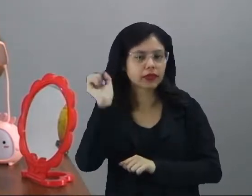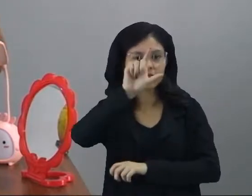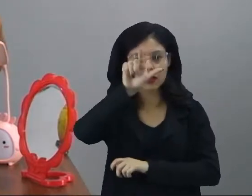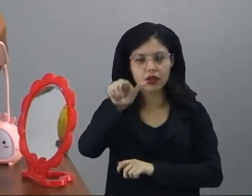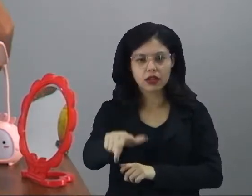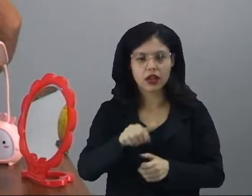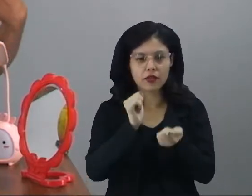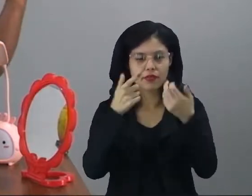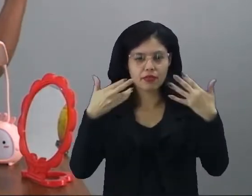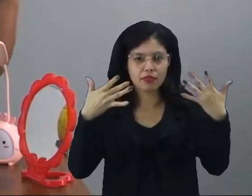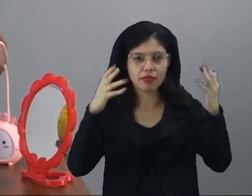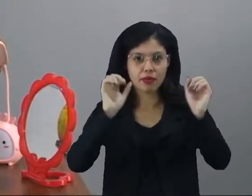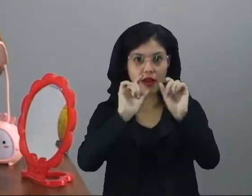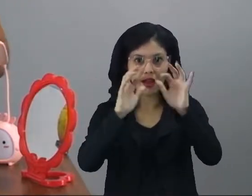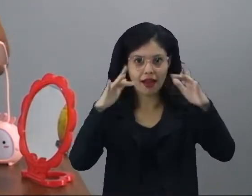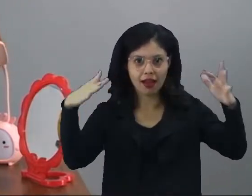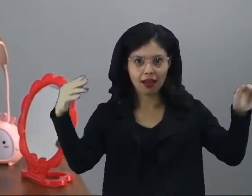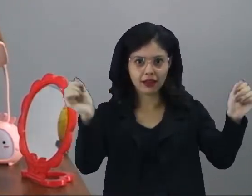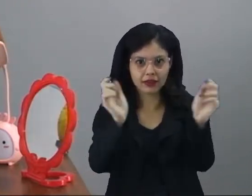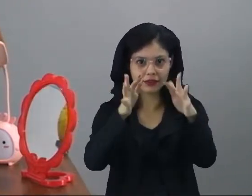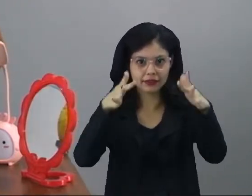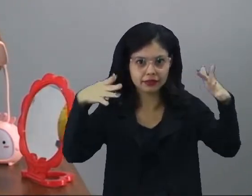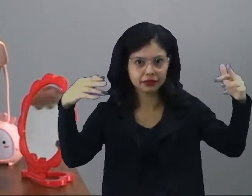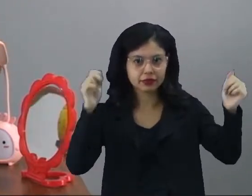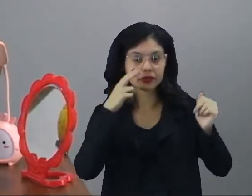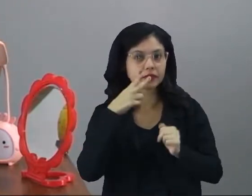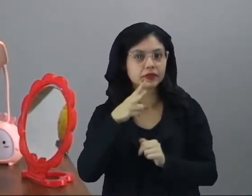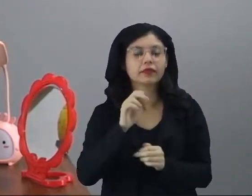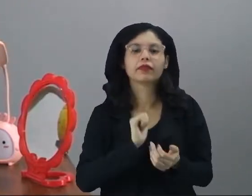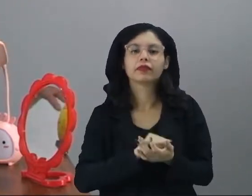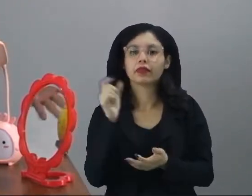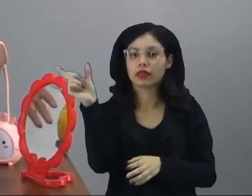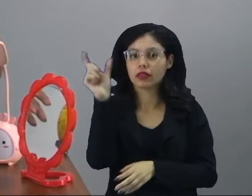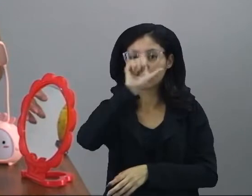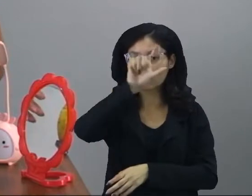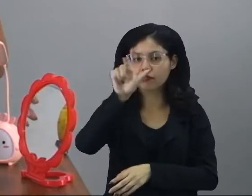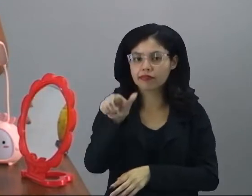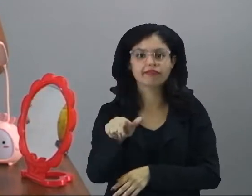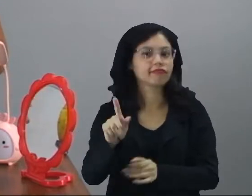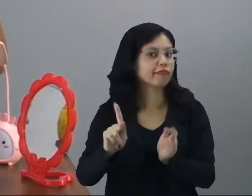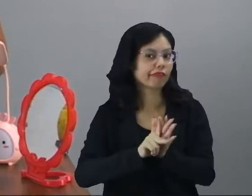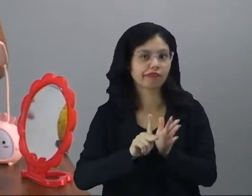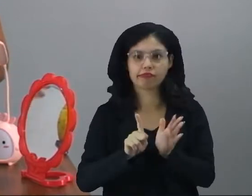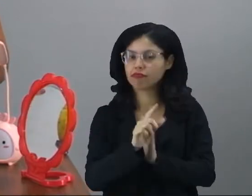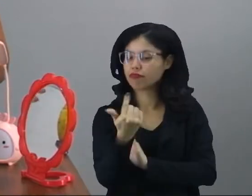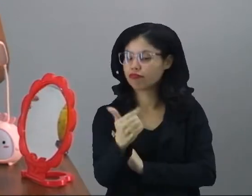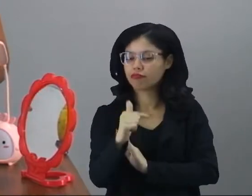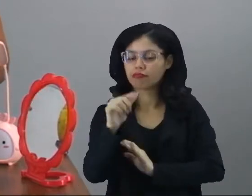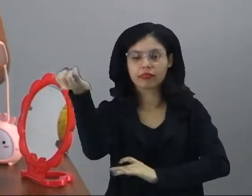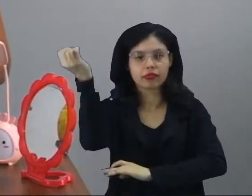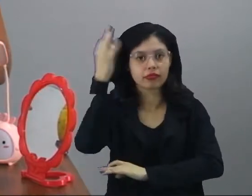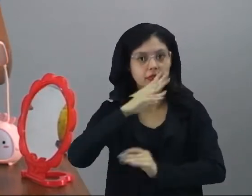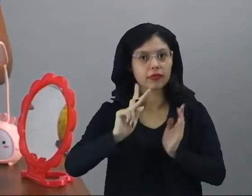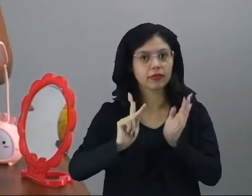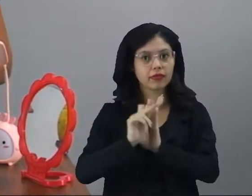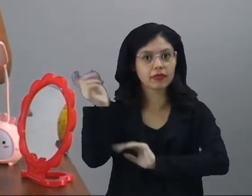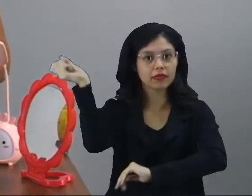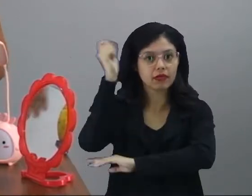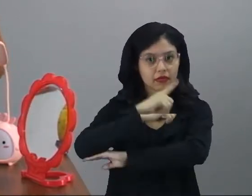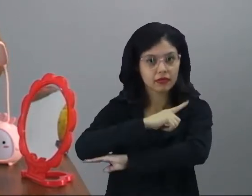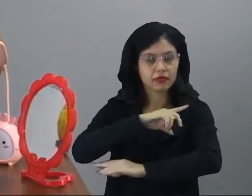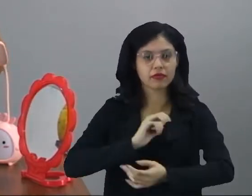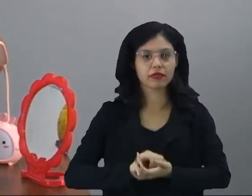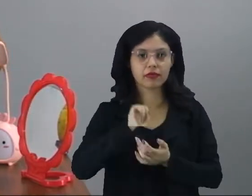fica linda lá, toda iluminada, é a luz do Sol. Ela não possui luz própria,